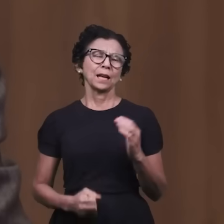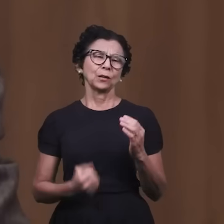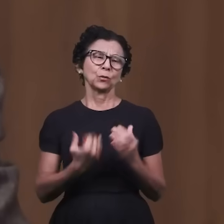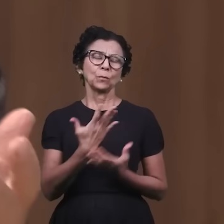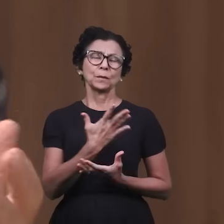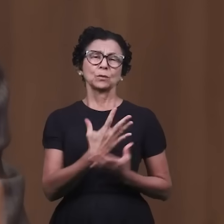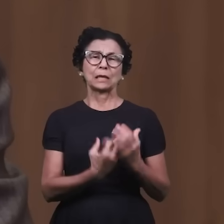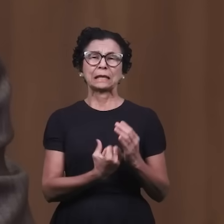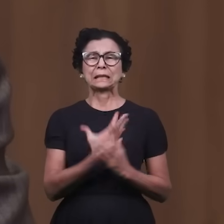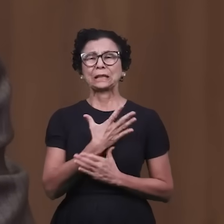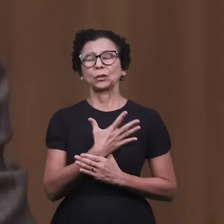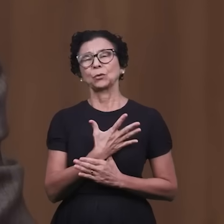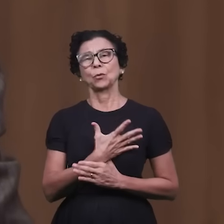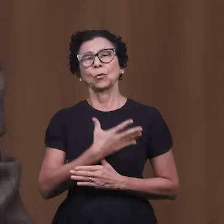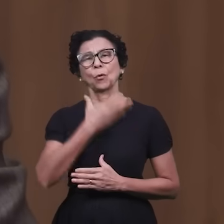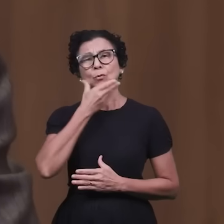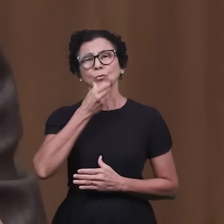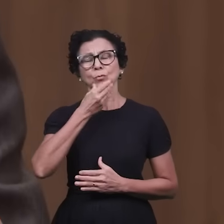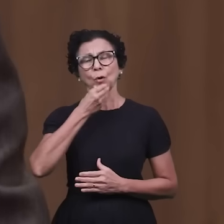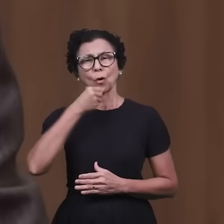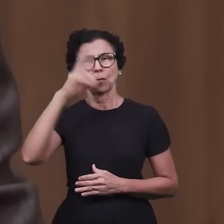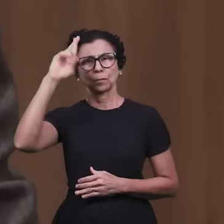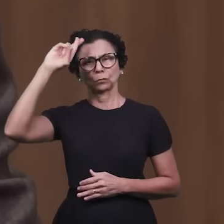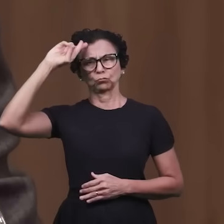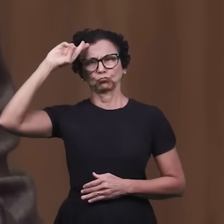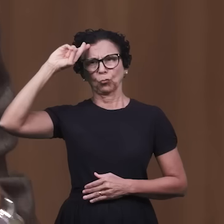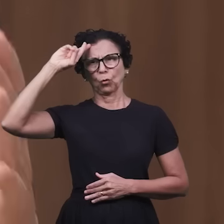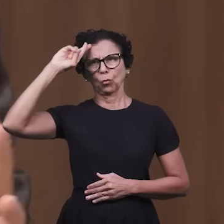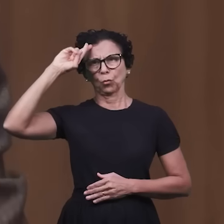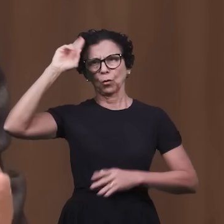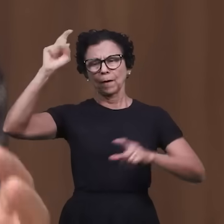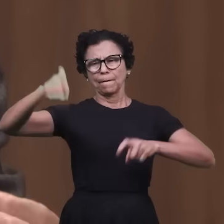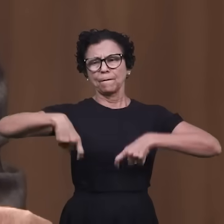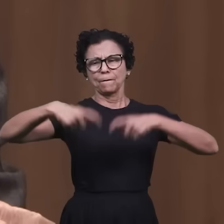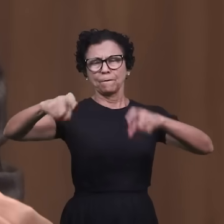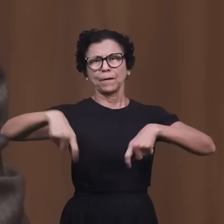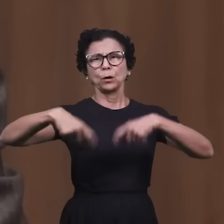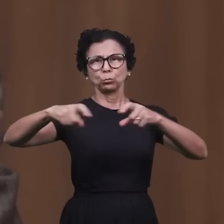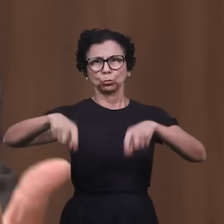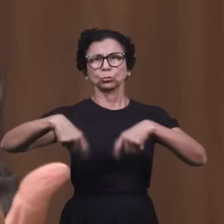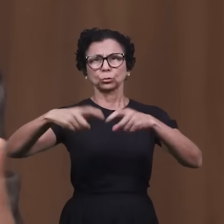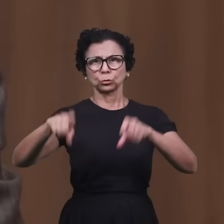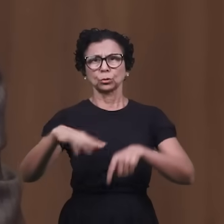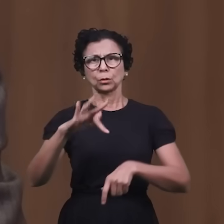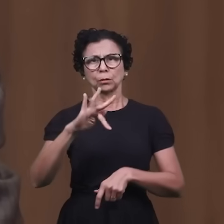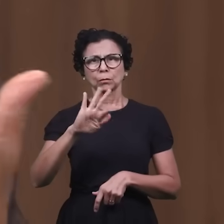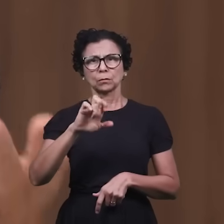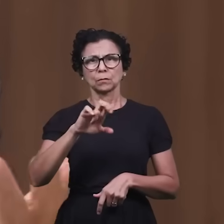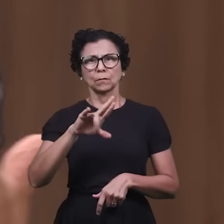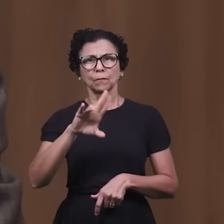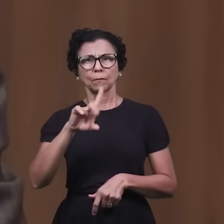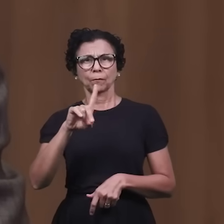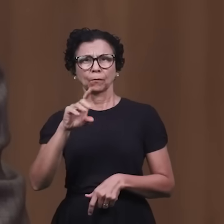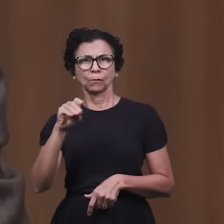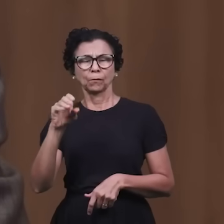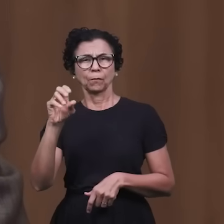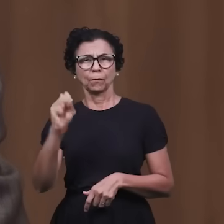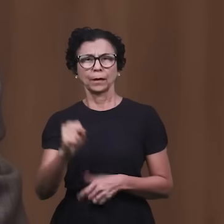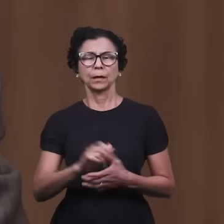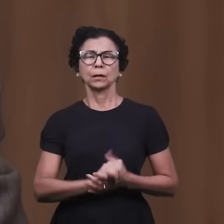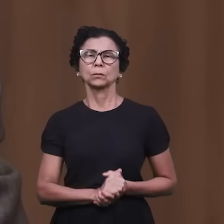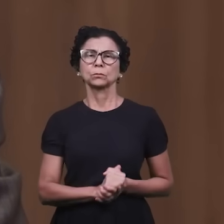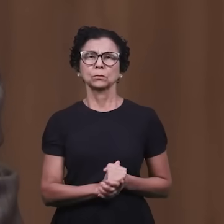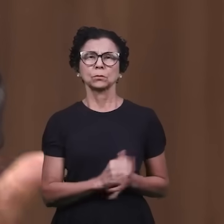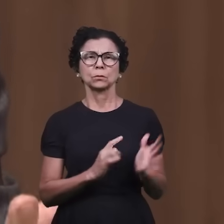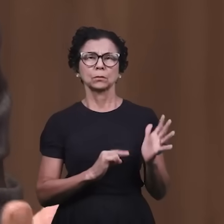senhores feudais, nesse período, porque a igreja começou a ter o domínio sobre esses feudos, que eram feudos dos germanos, feudos